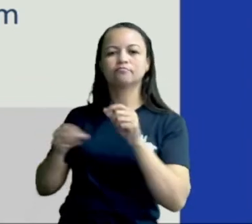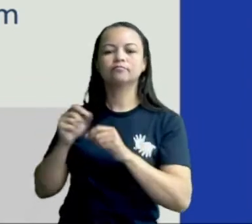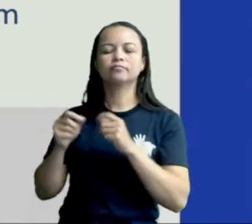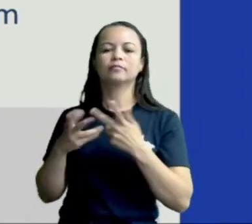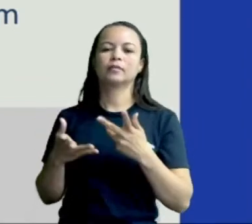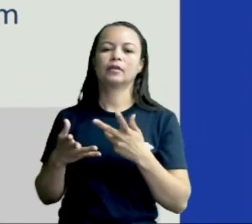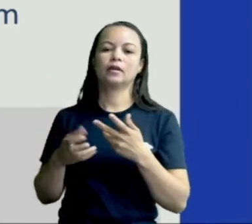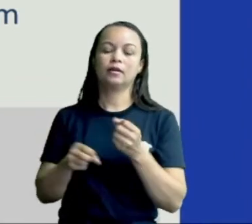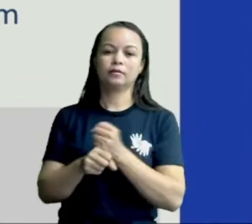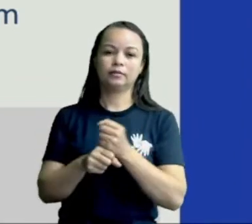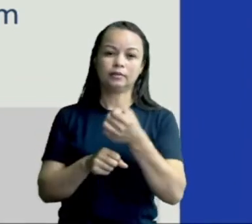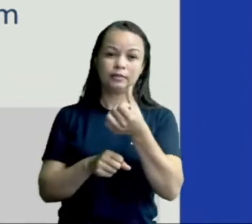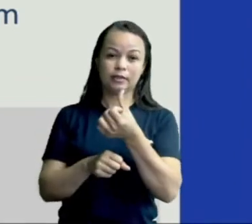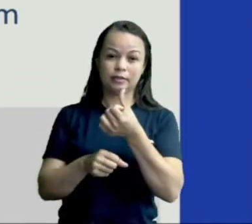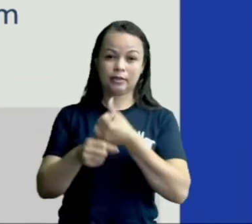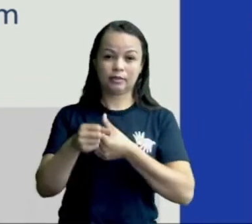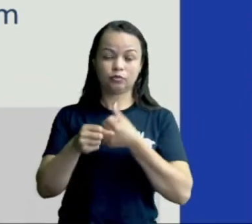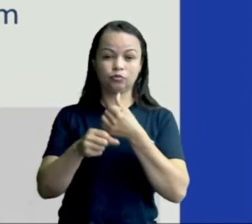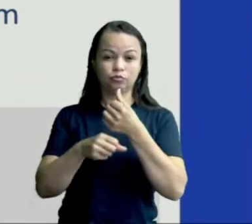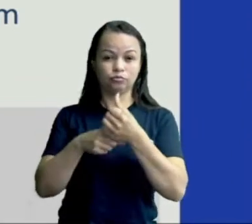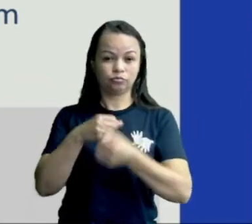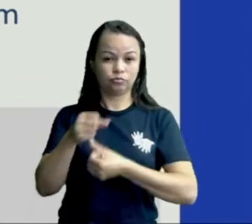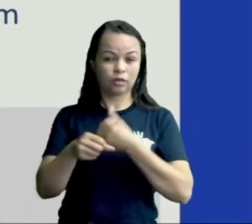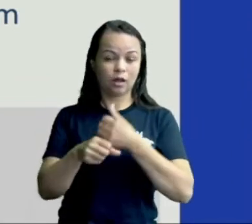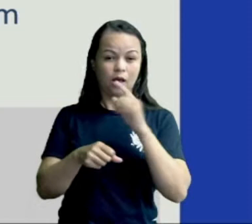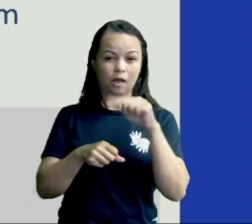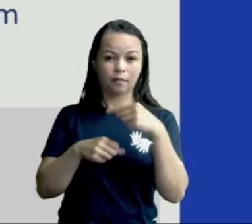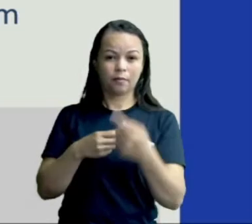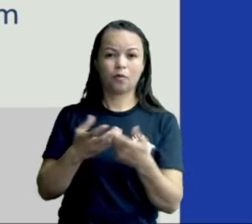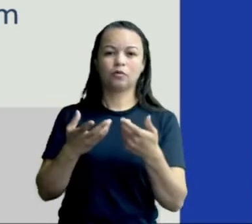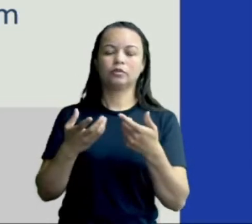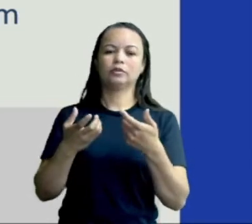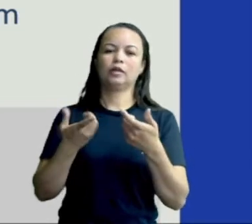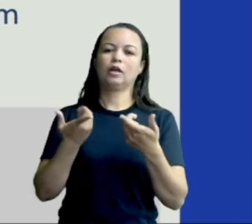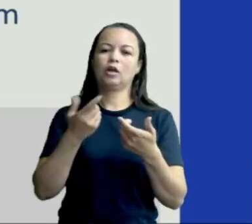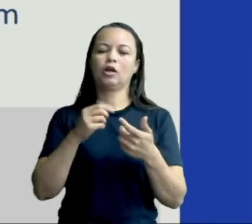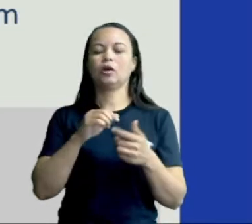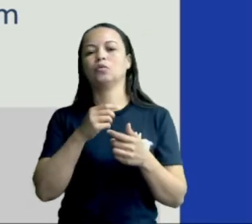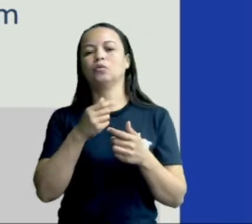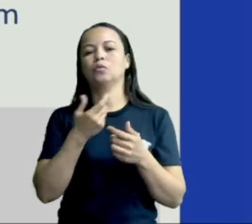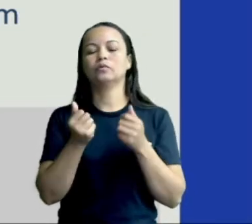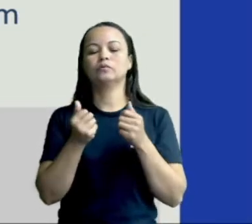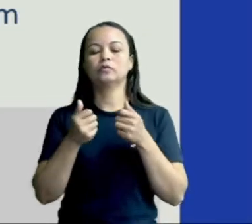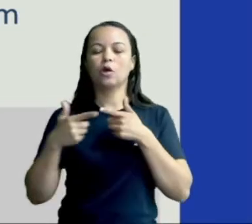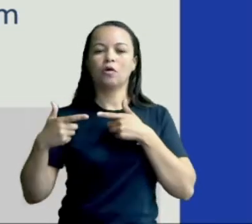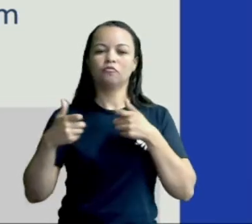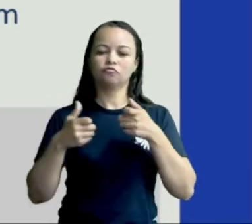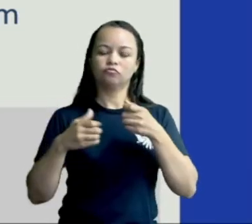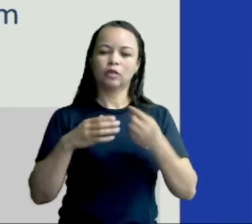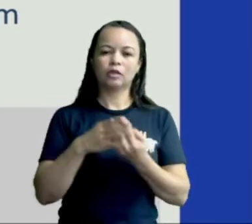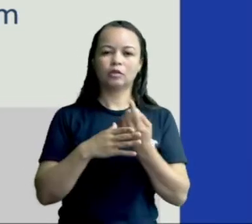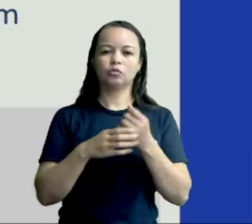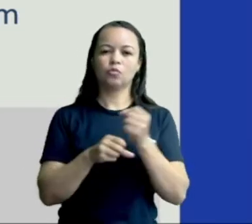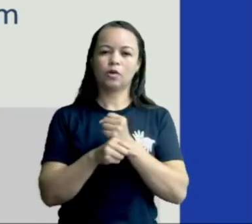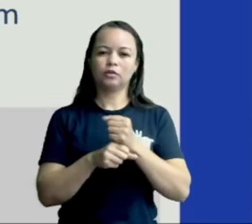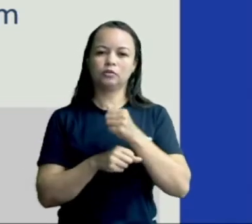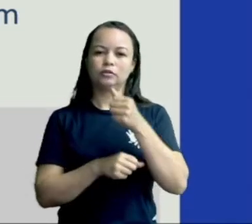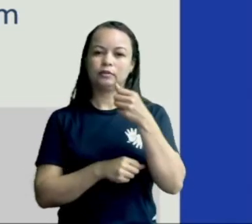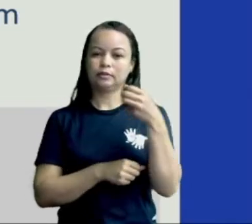anos após Diogo de Braga ter fundado o nosso povoado, exatamente no dia 15 de fevereiro de 1630,